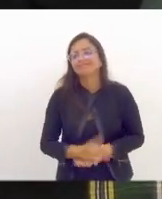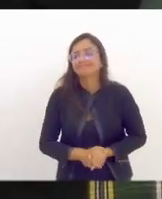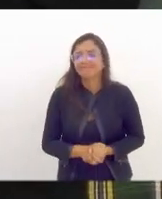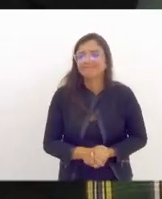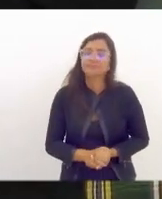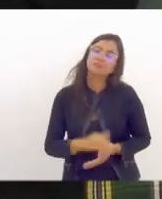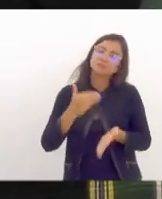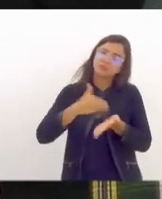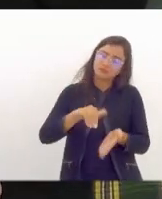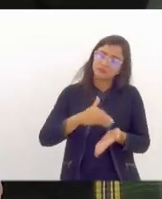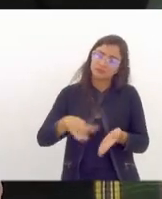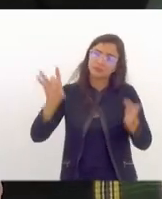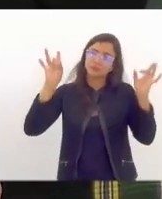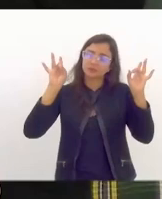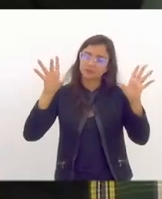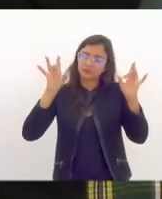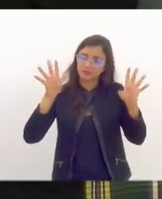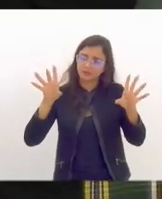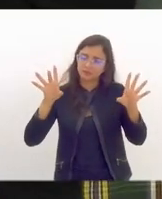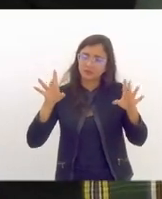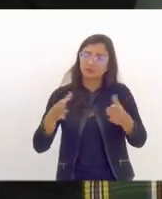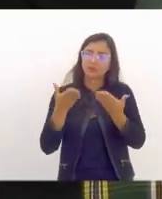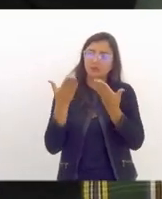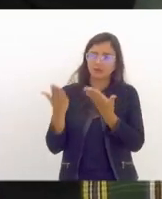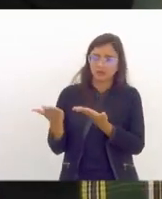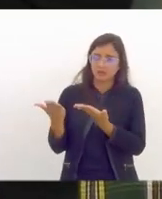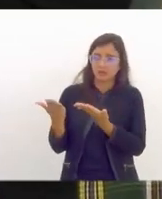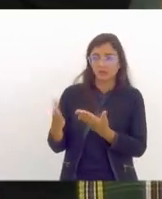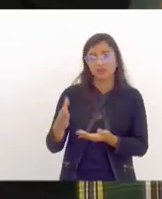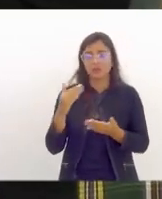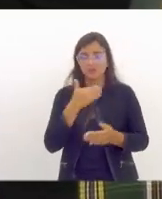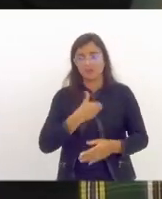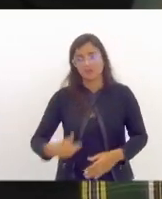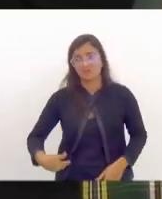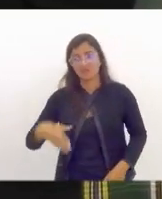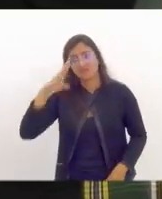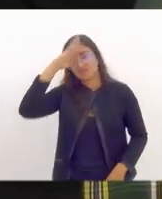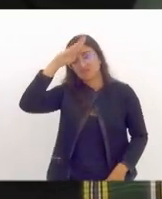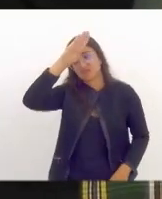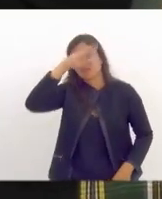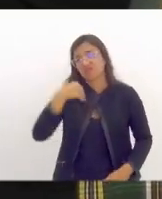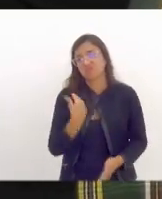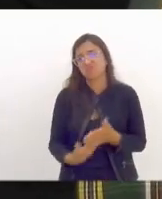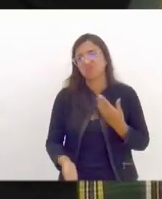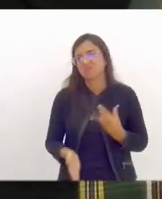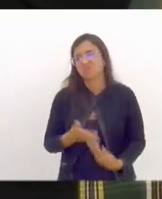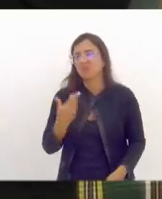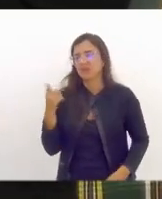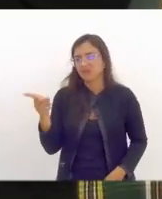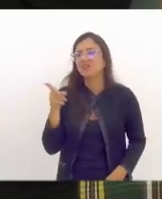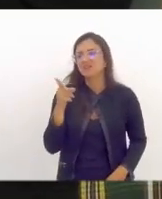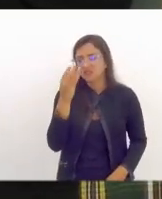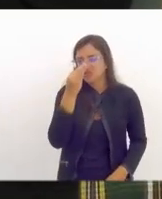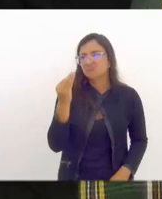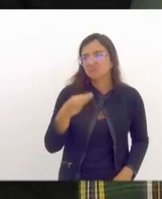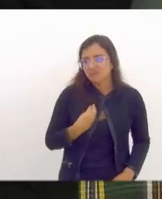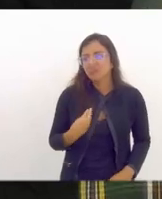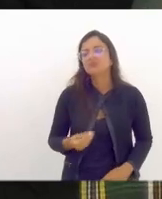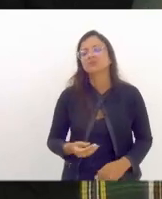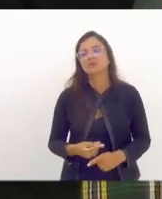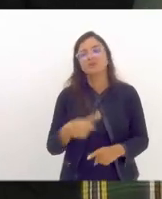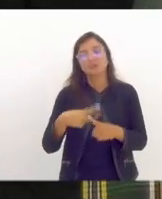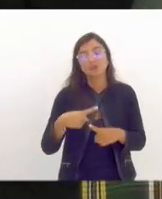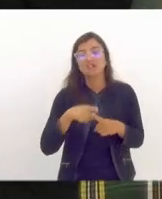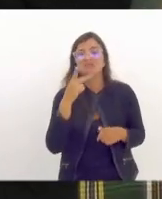secretaria especial com m minúsculo do governo bolsonaro é que eu não poderia esperar nada mesmo chegamos ao cúmulo de